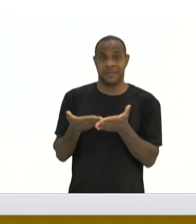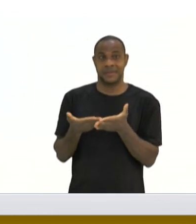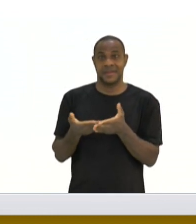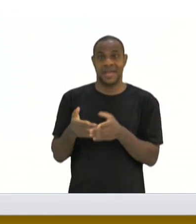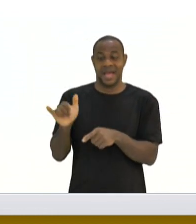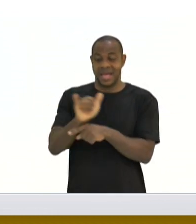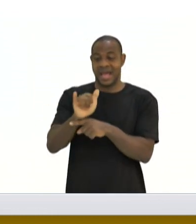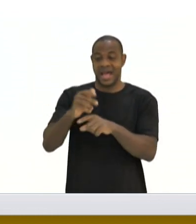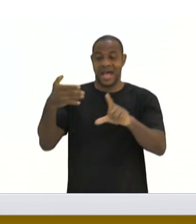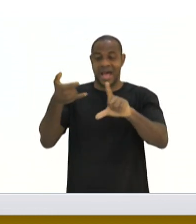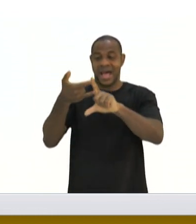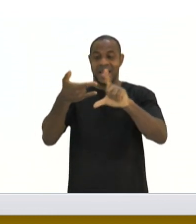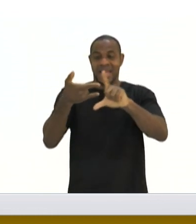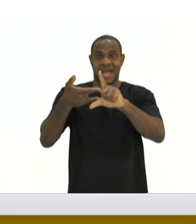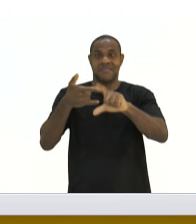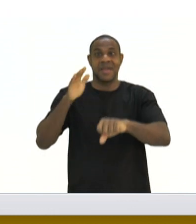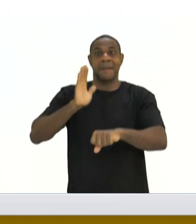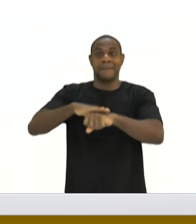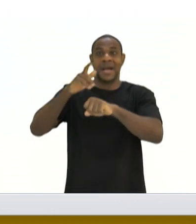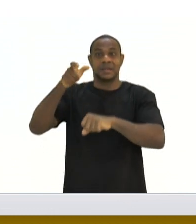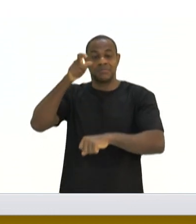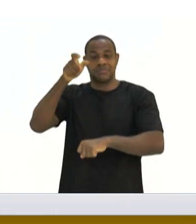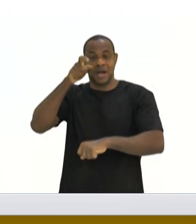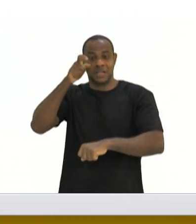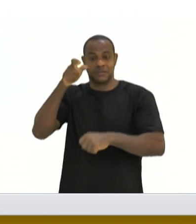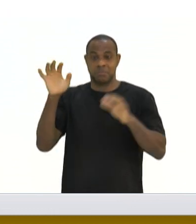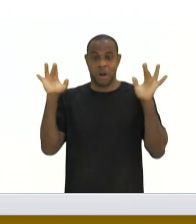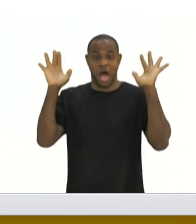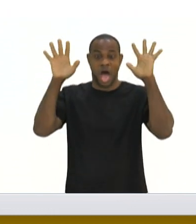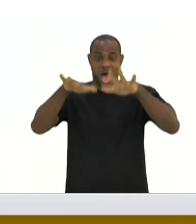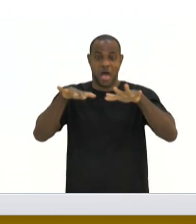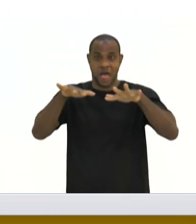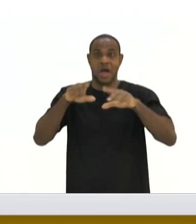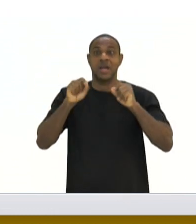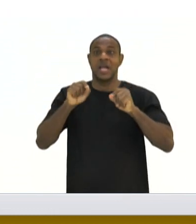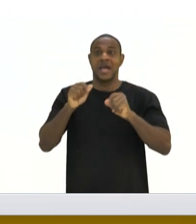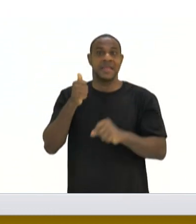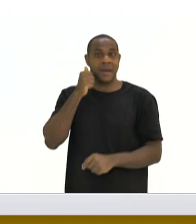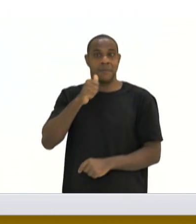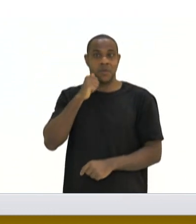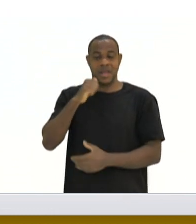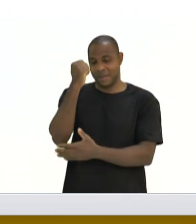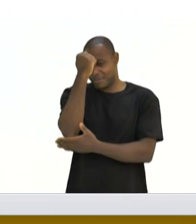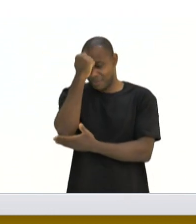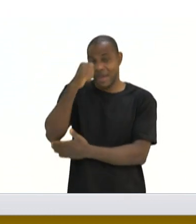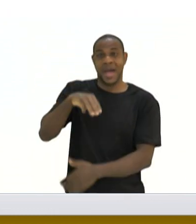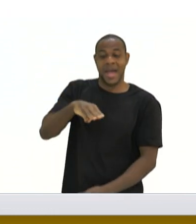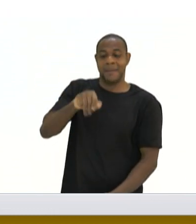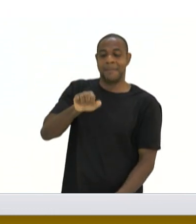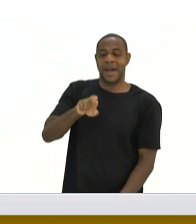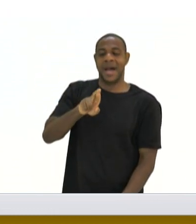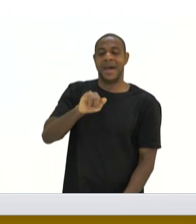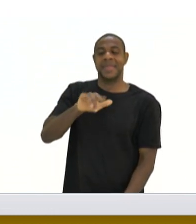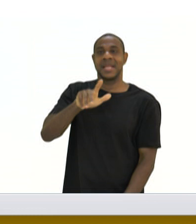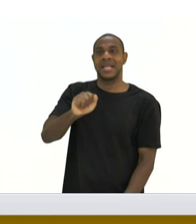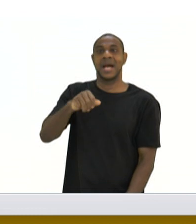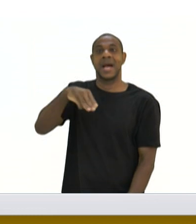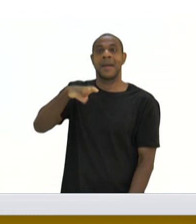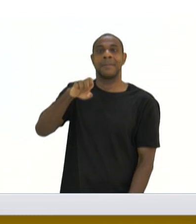mais vista da plataforma é a da sertaneja Marília Mendonça que atingiu